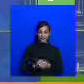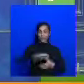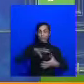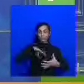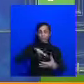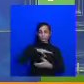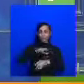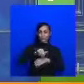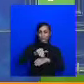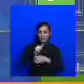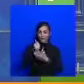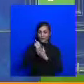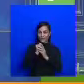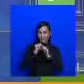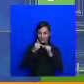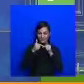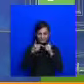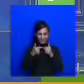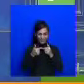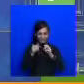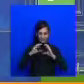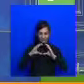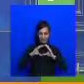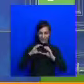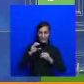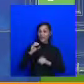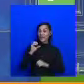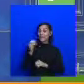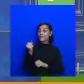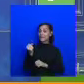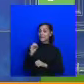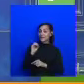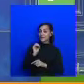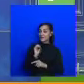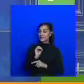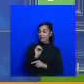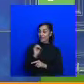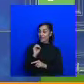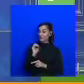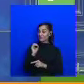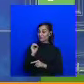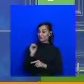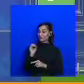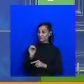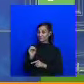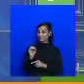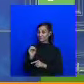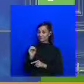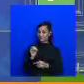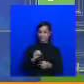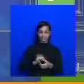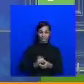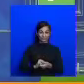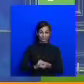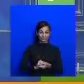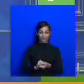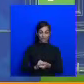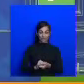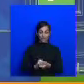O globo girando, você chamando, a sorte chegando. Bola branca 00. Branca